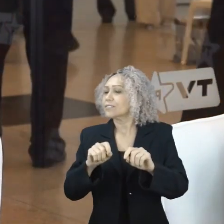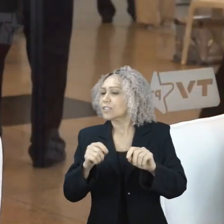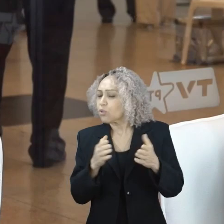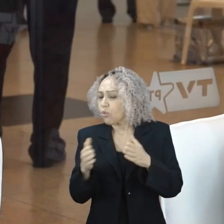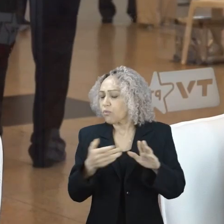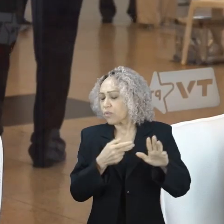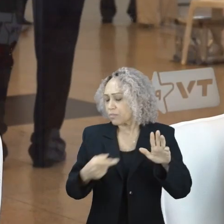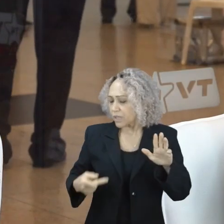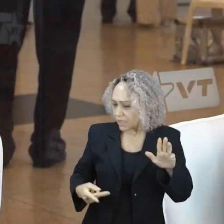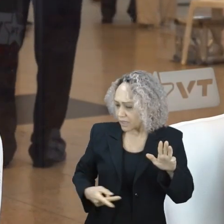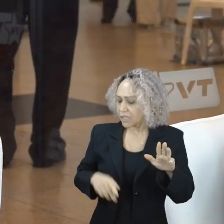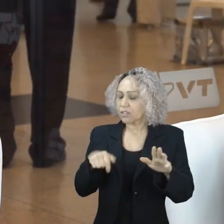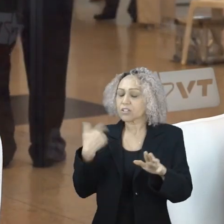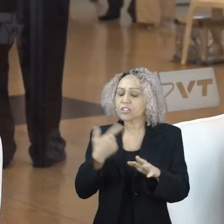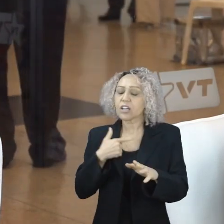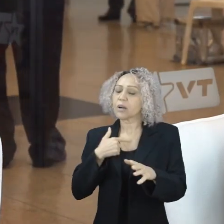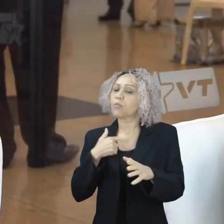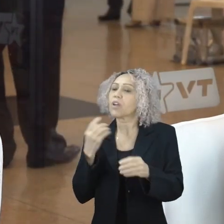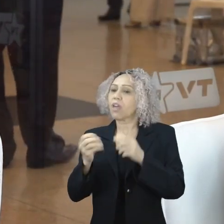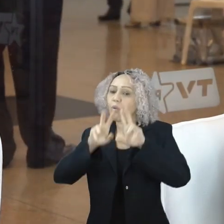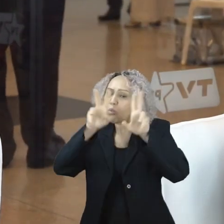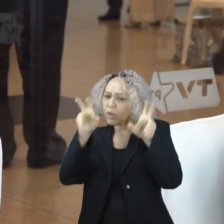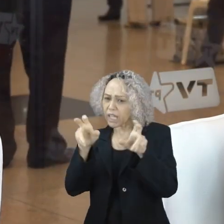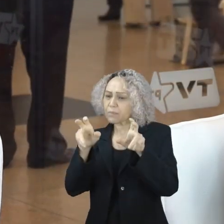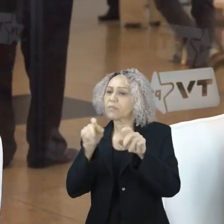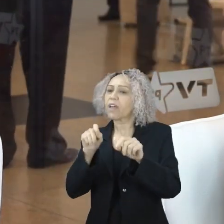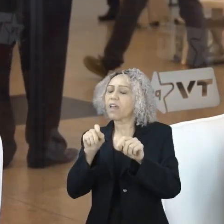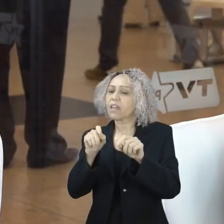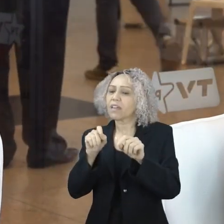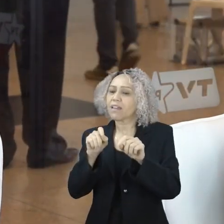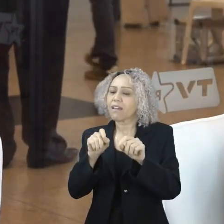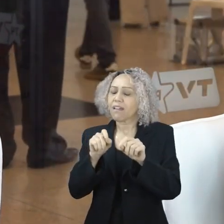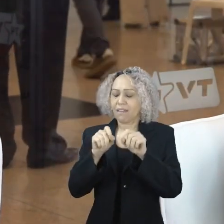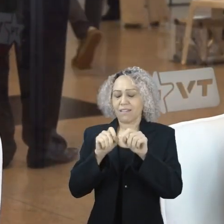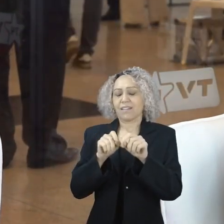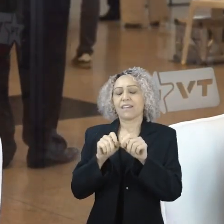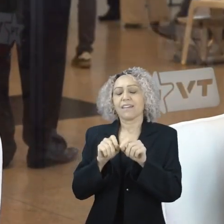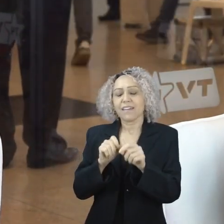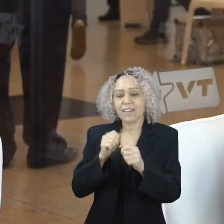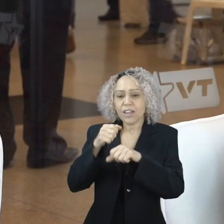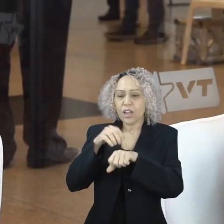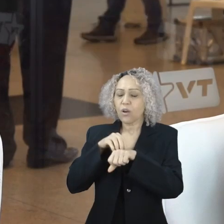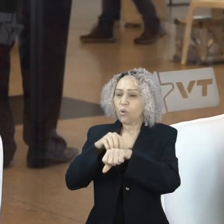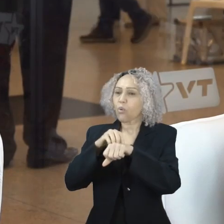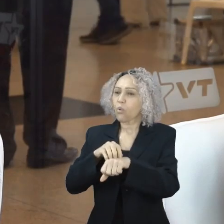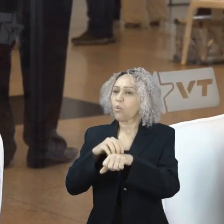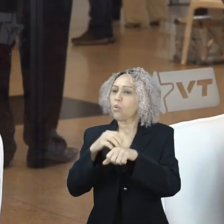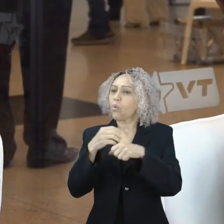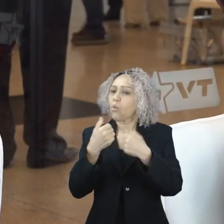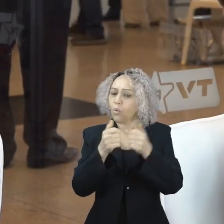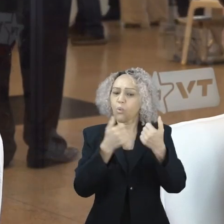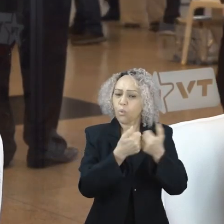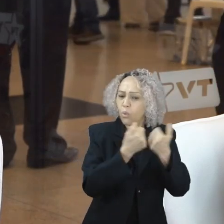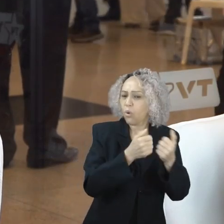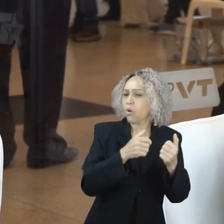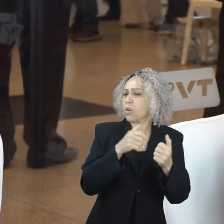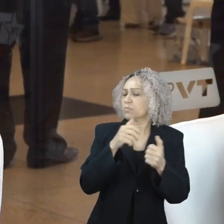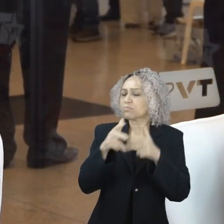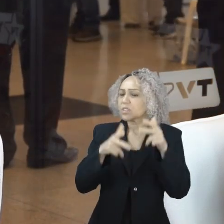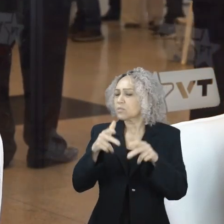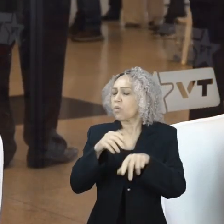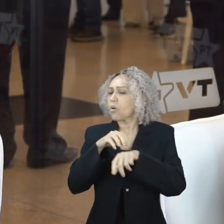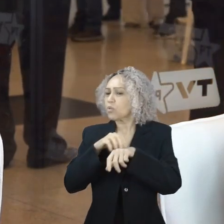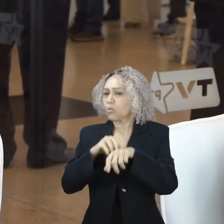pessoas terem o direito de ir e vir e de implantar no Brasil todo a tarifa zero. Nós já temos 89 cidades que